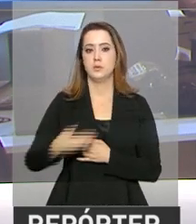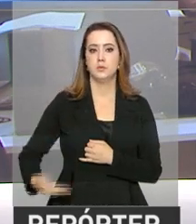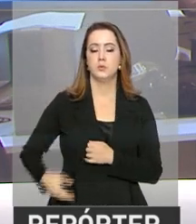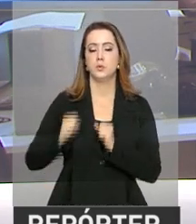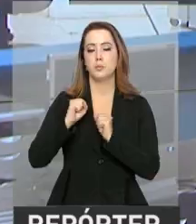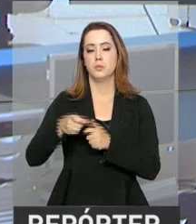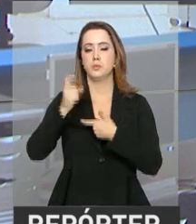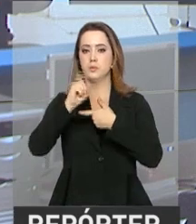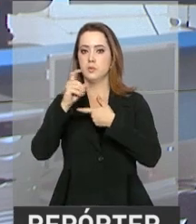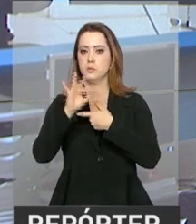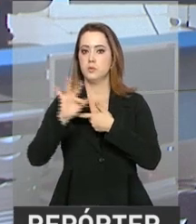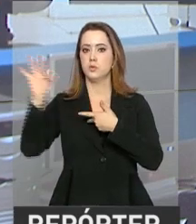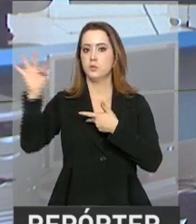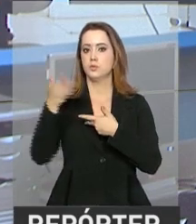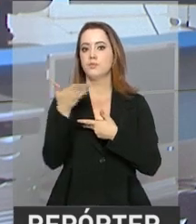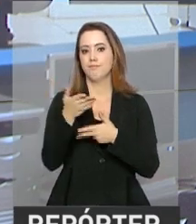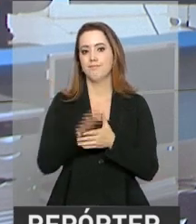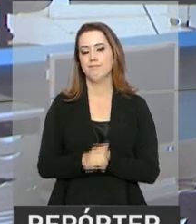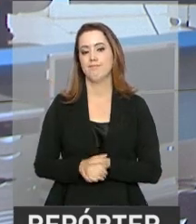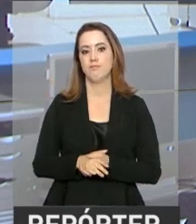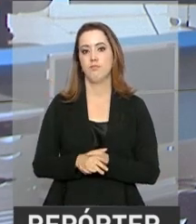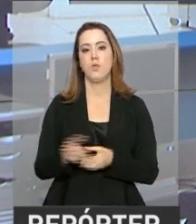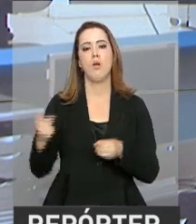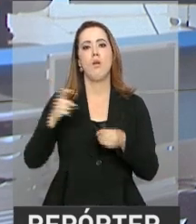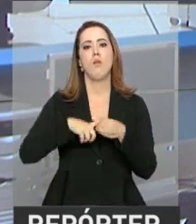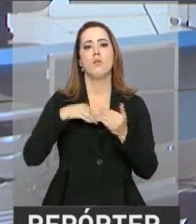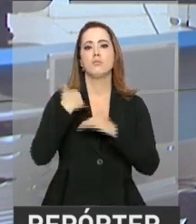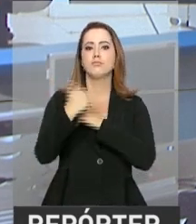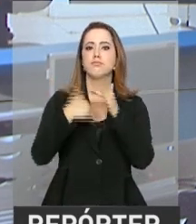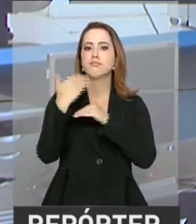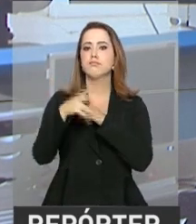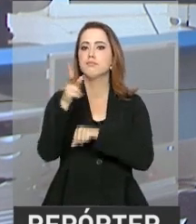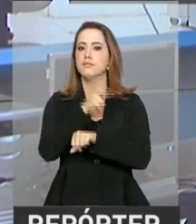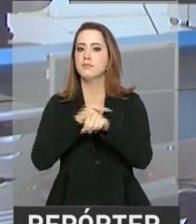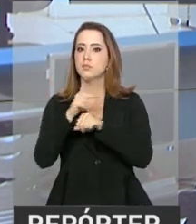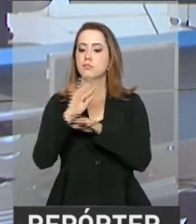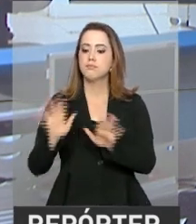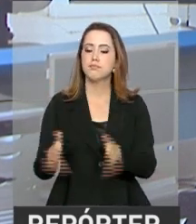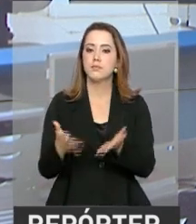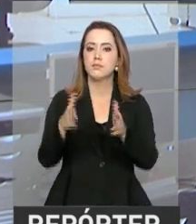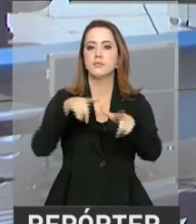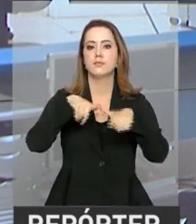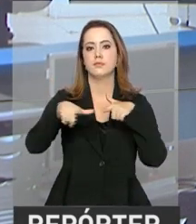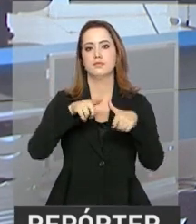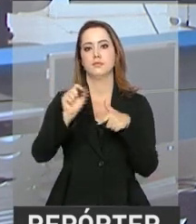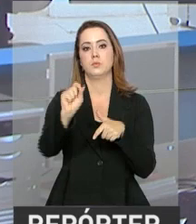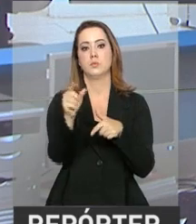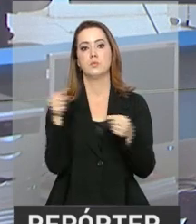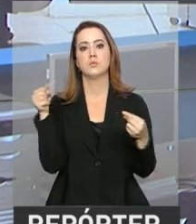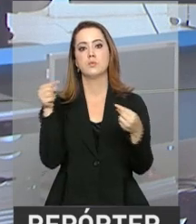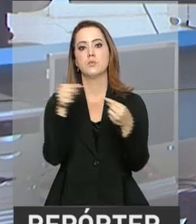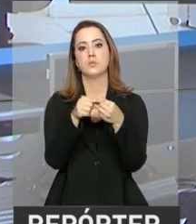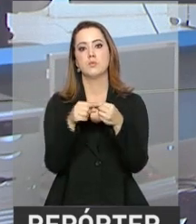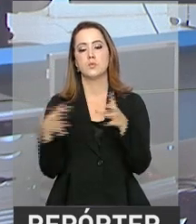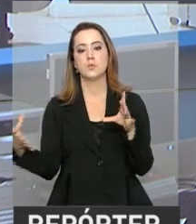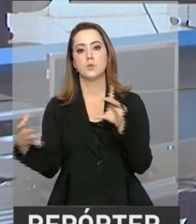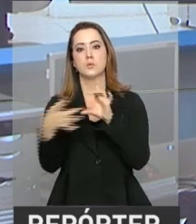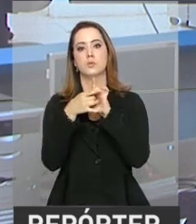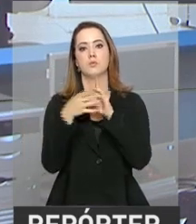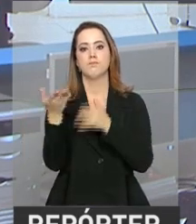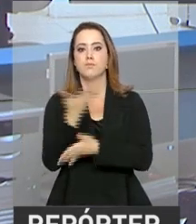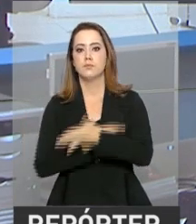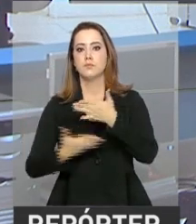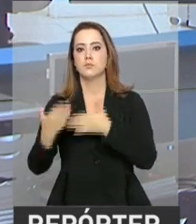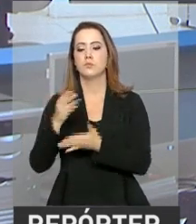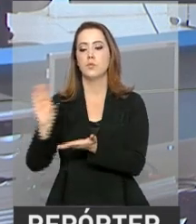Federal. Retomar o crescimento do país e gerar empregos. Esse é o foco principal do Programa de Parcerias de Investimentos. Hoje,